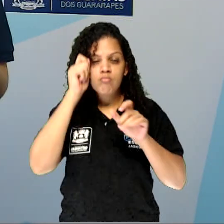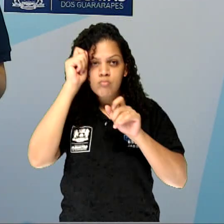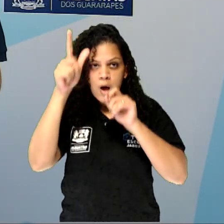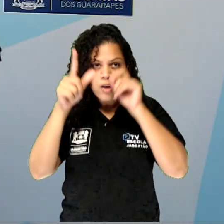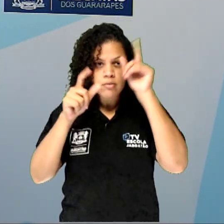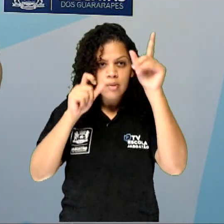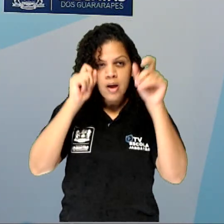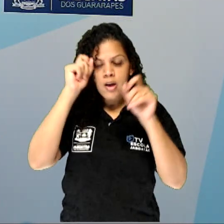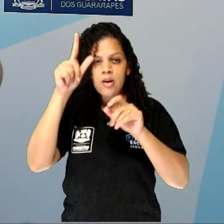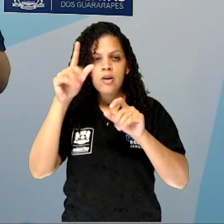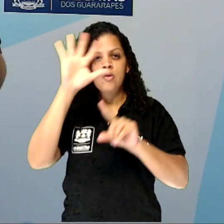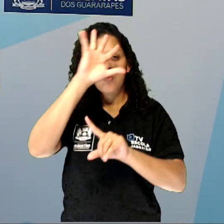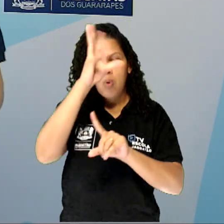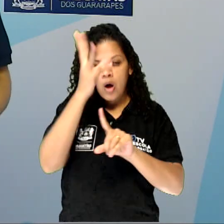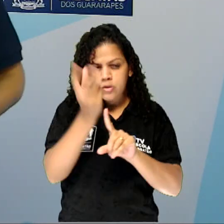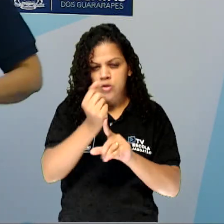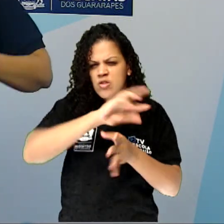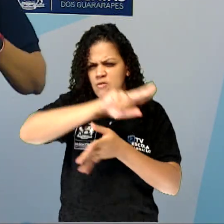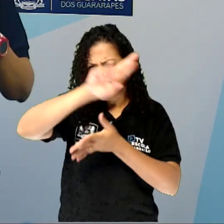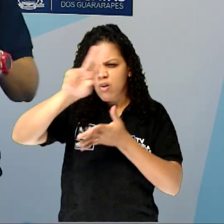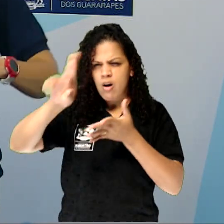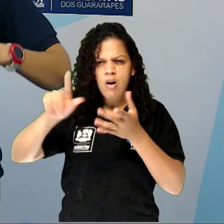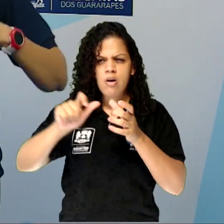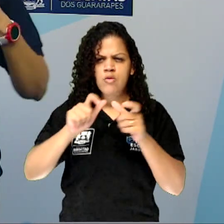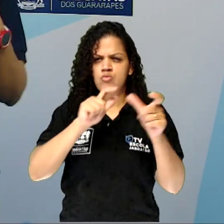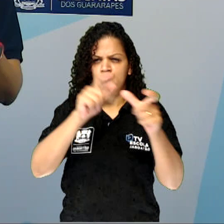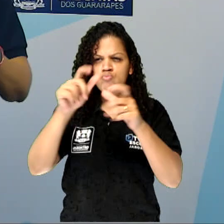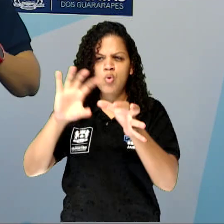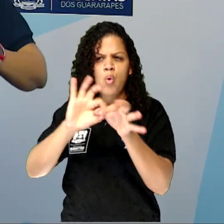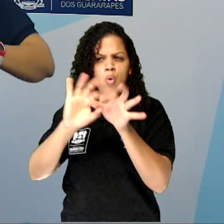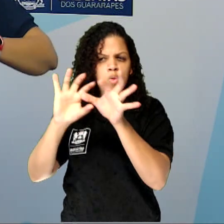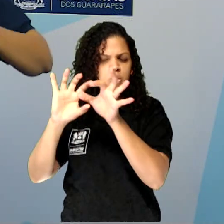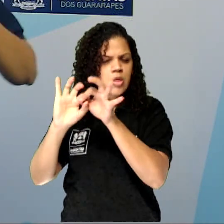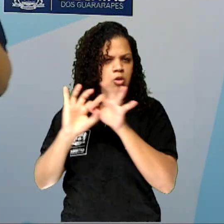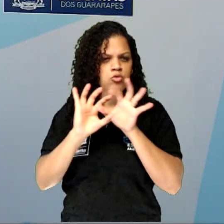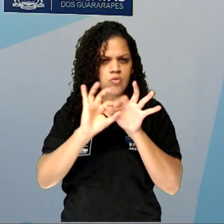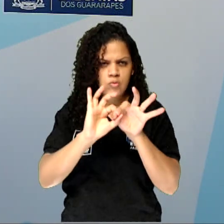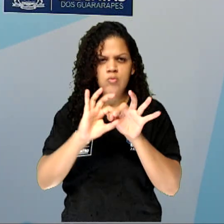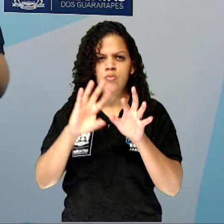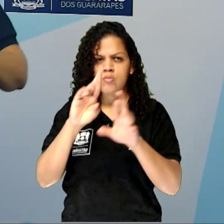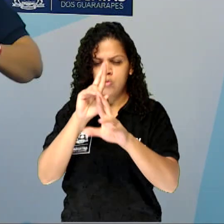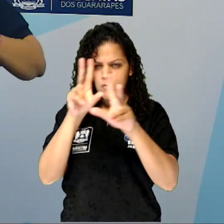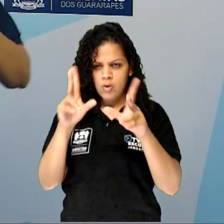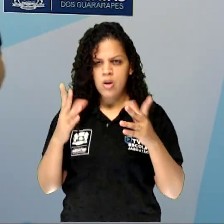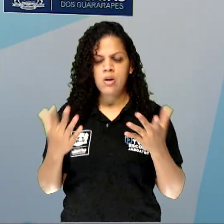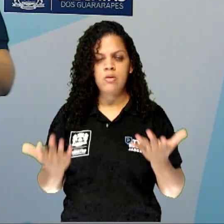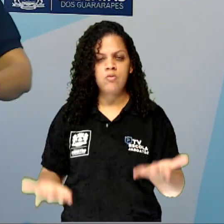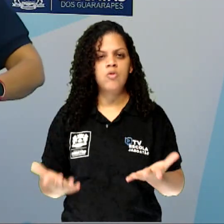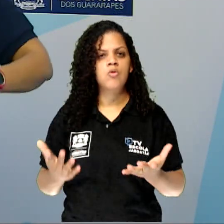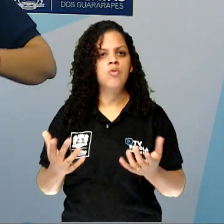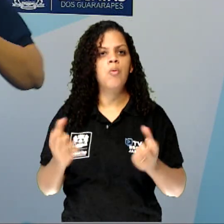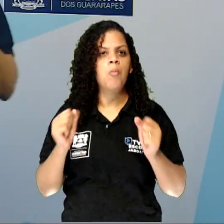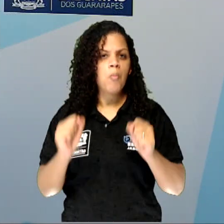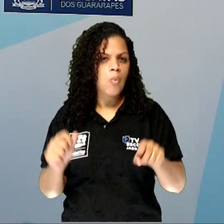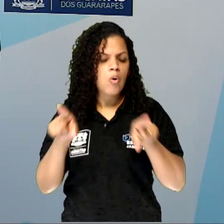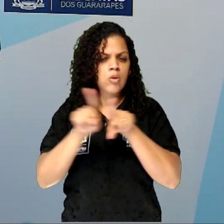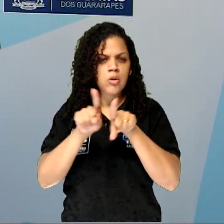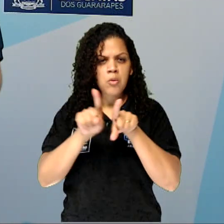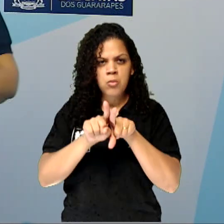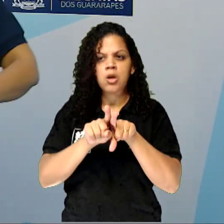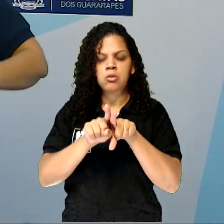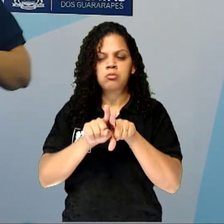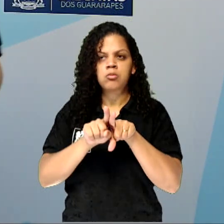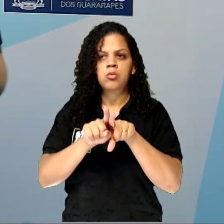diversas situações, né, diversos contextos culturais. Como, por exemplo, ele pode, de repente, pegar um artista local,